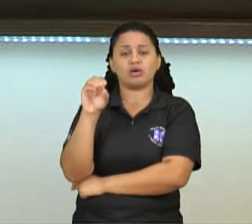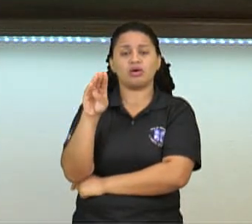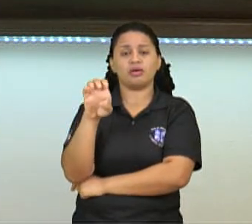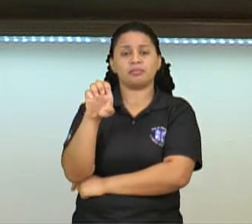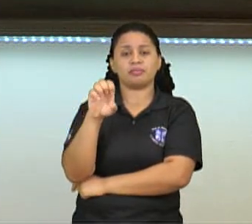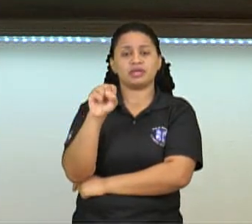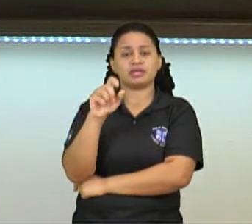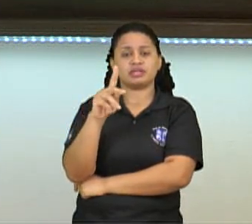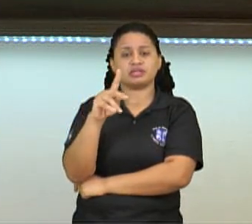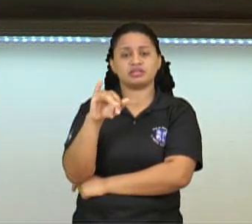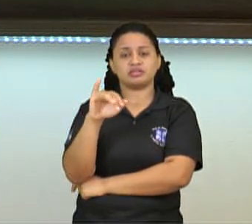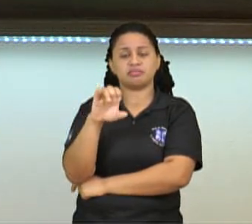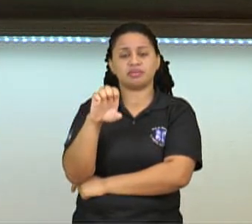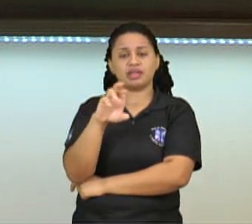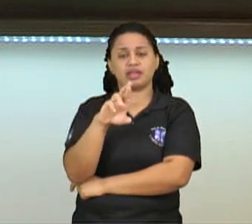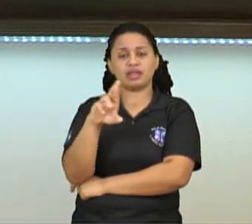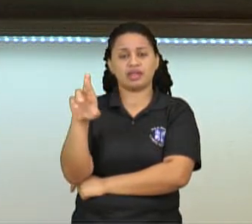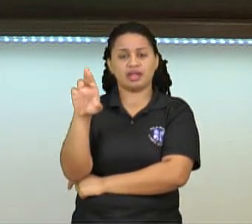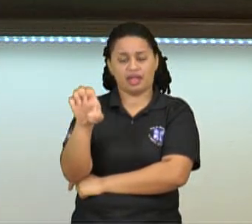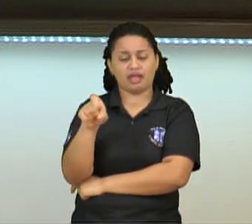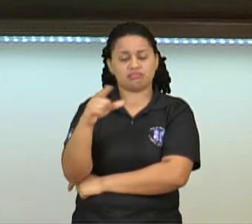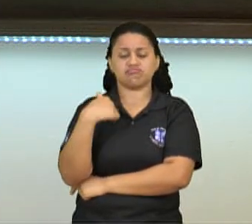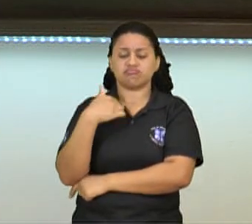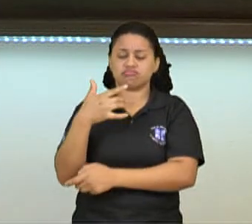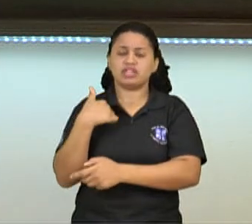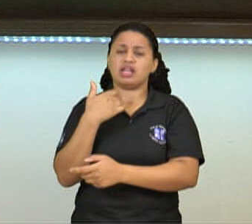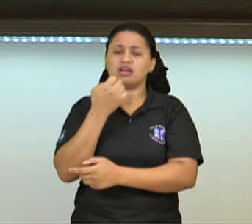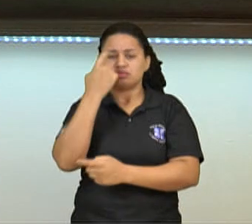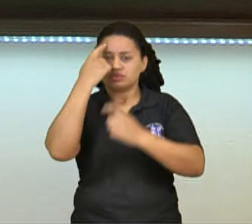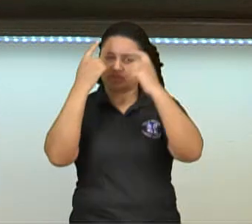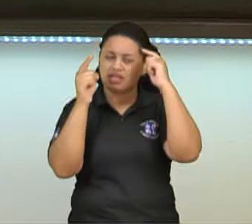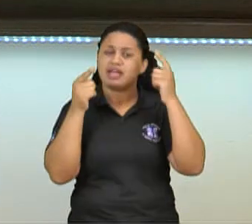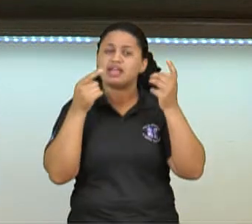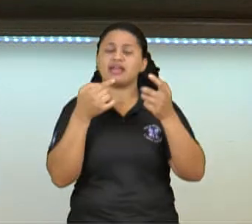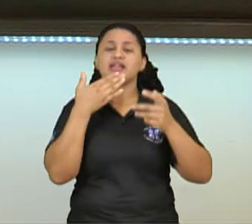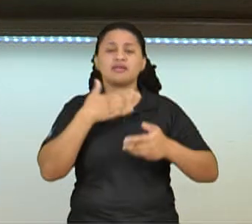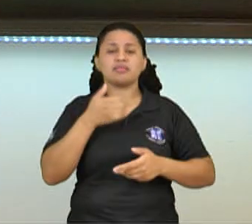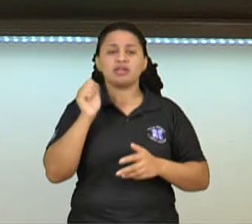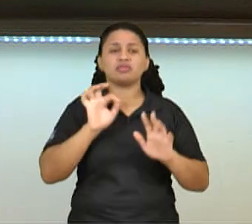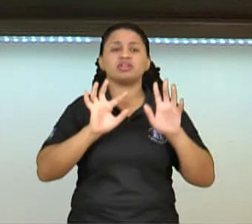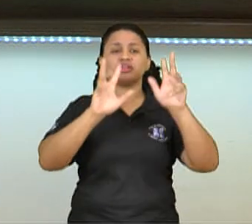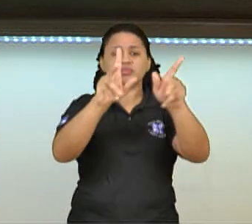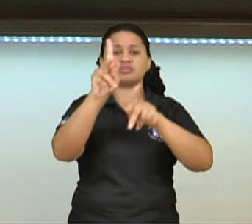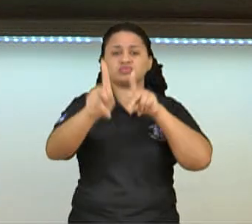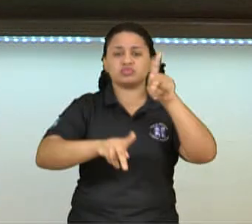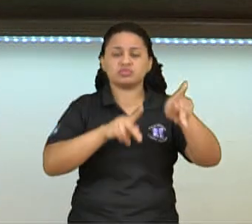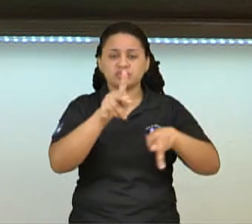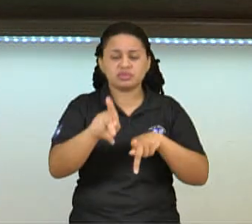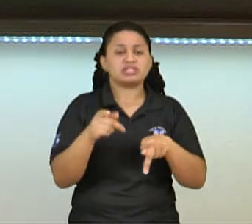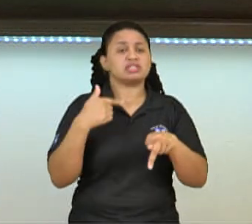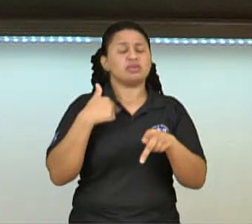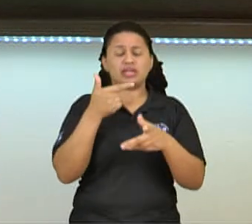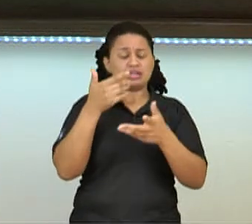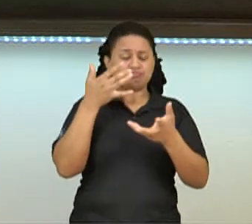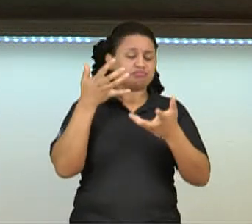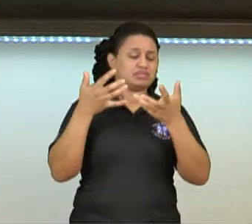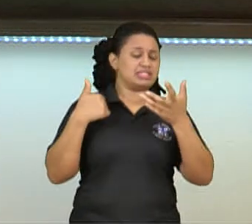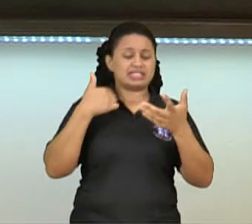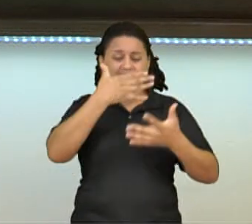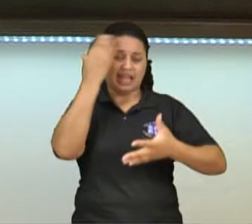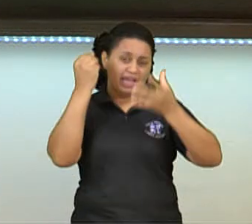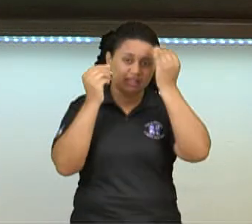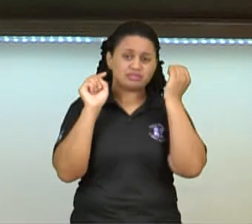que buscavam uma melhoria em toda a sociedade, ele se perde tanto em seus ideais e acaba indo muitas